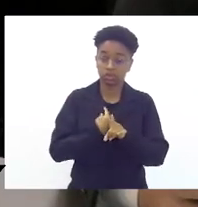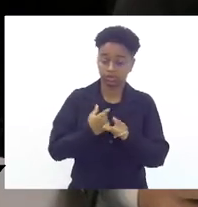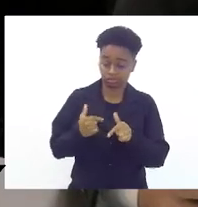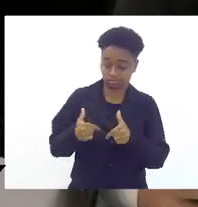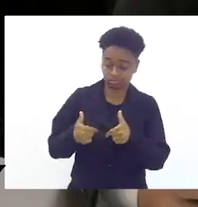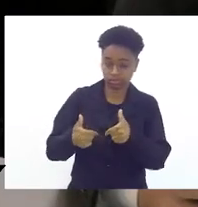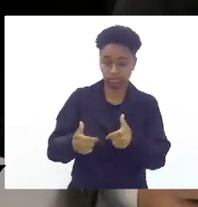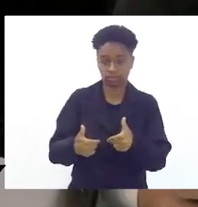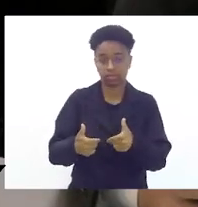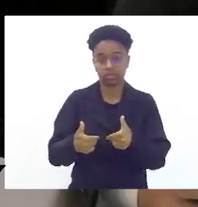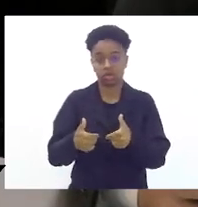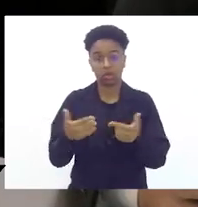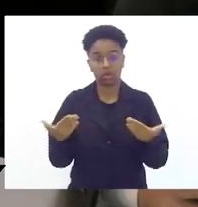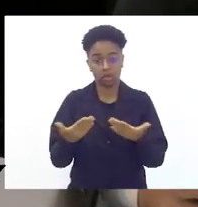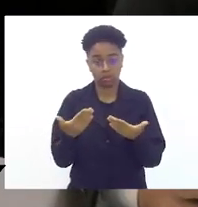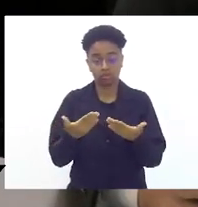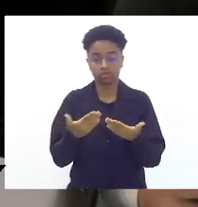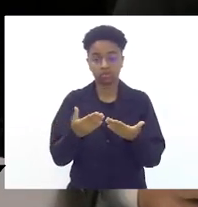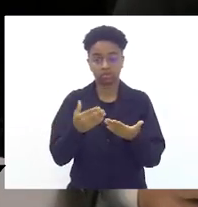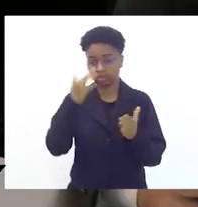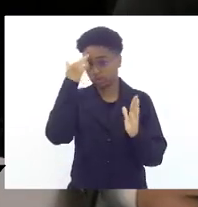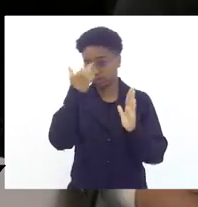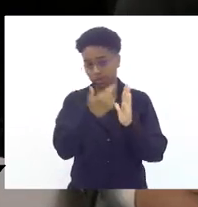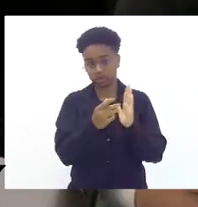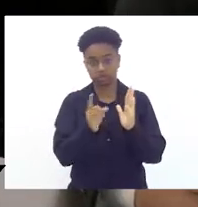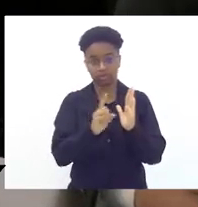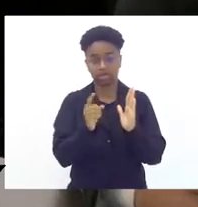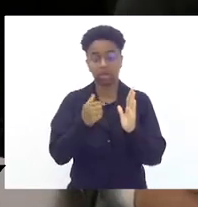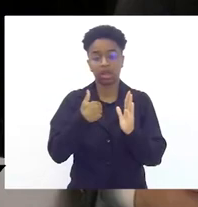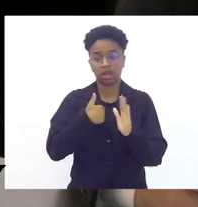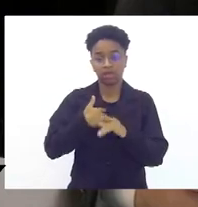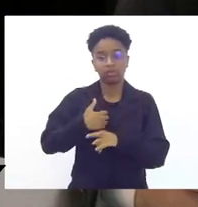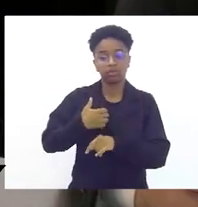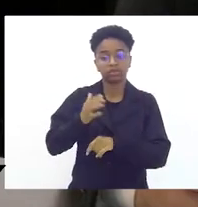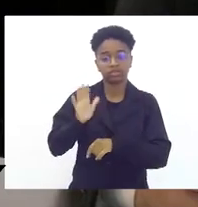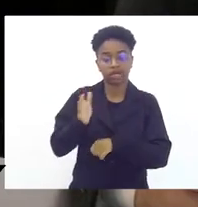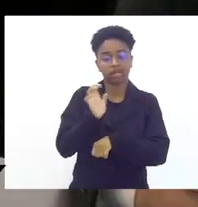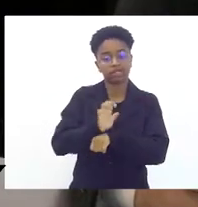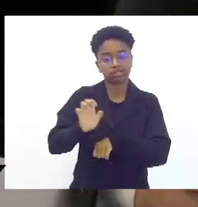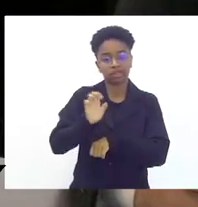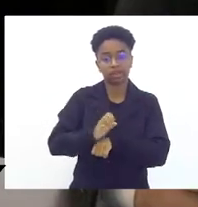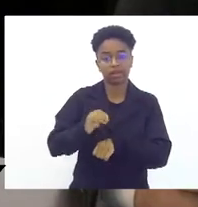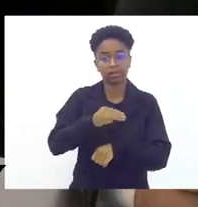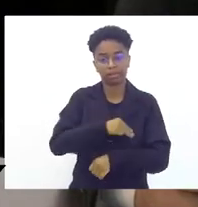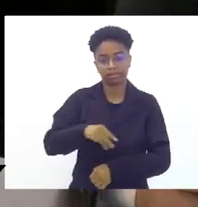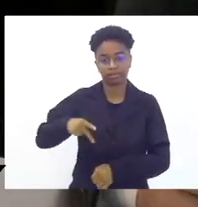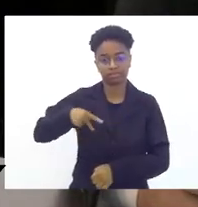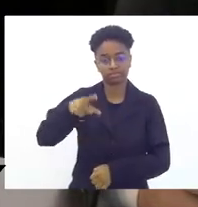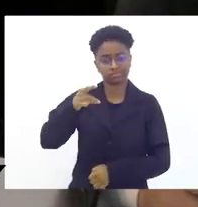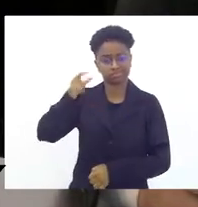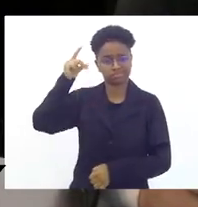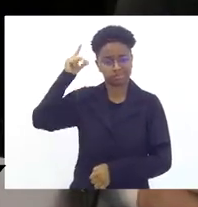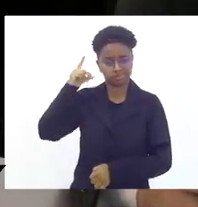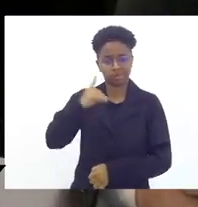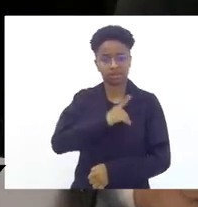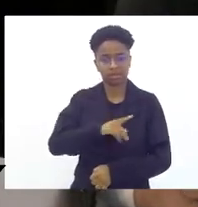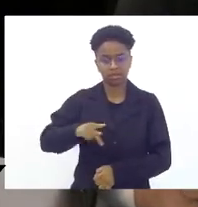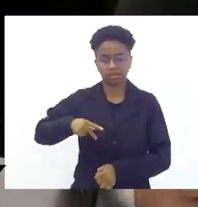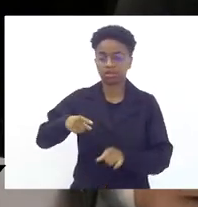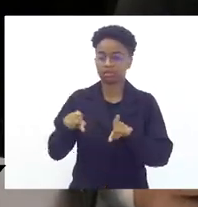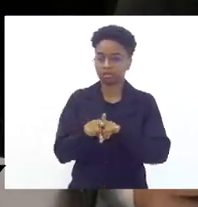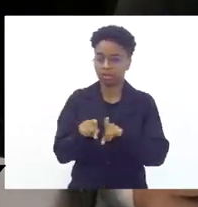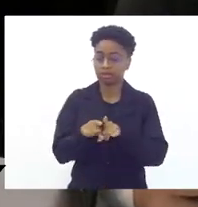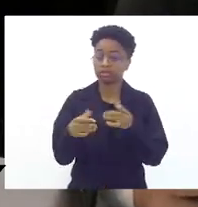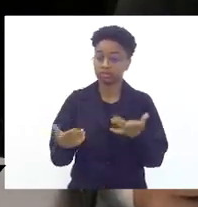penal hoje já é desrespeitado eu estagiei no Ministério Público muito tempo atrás na Defensoria Pública também então